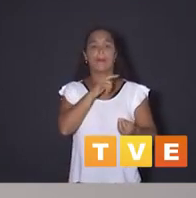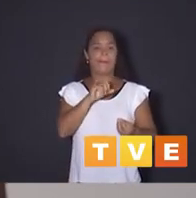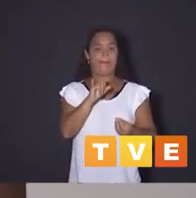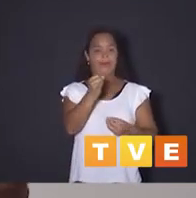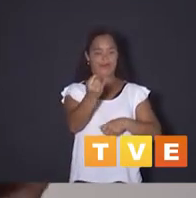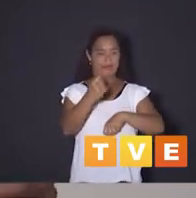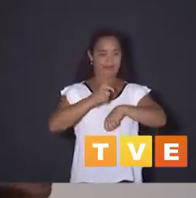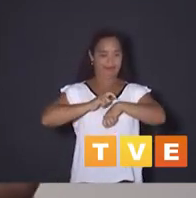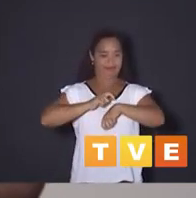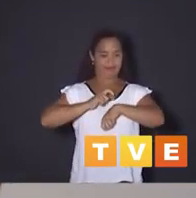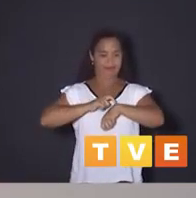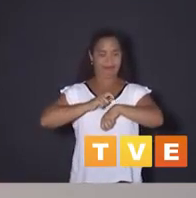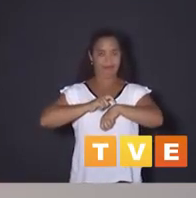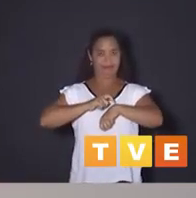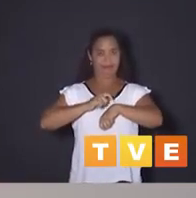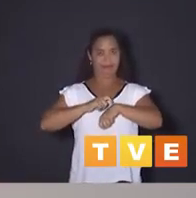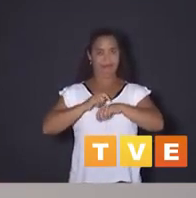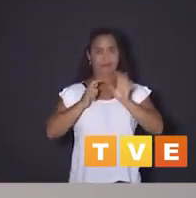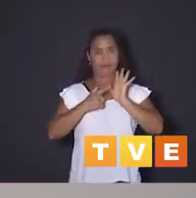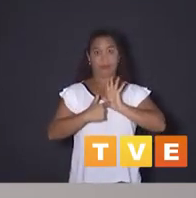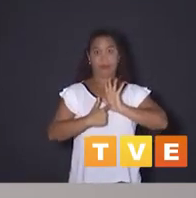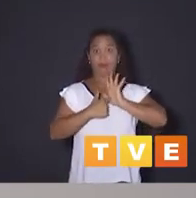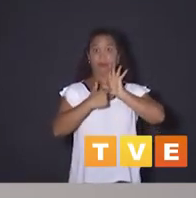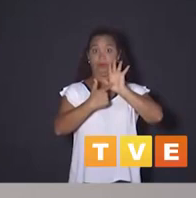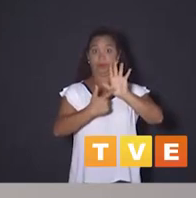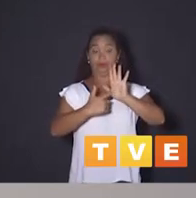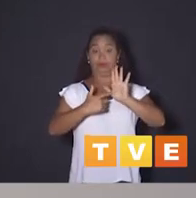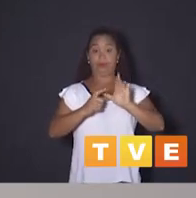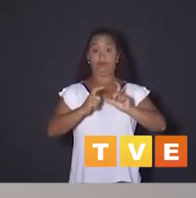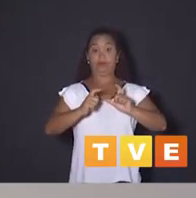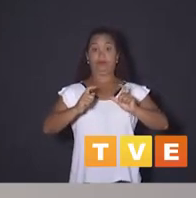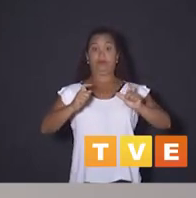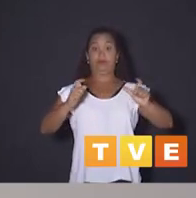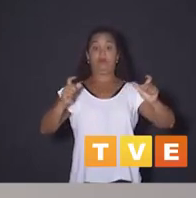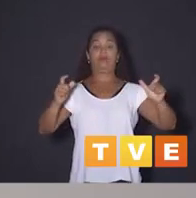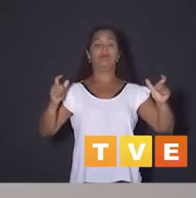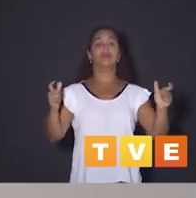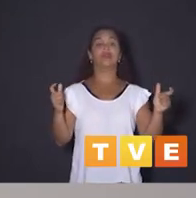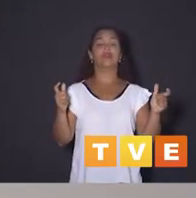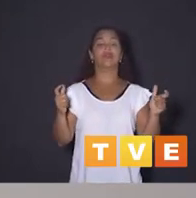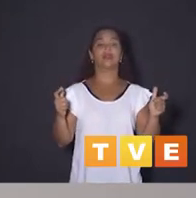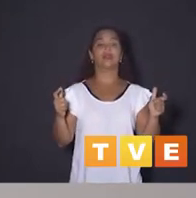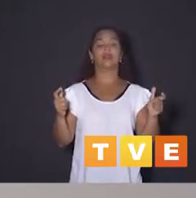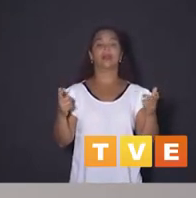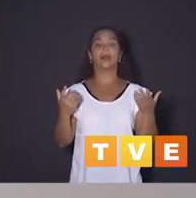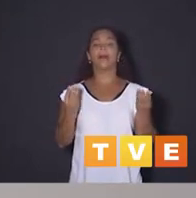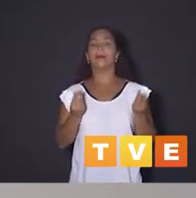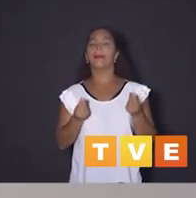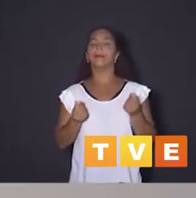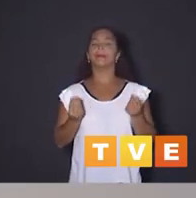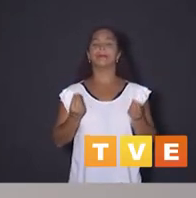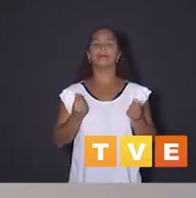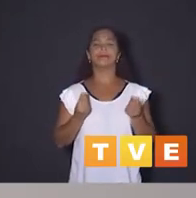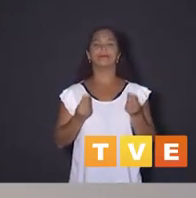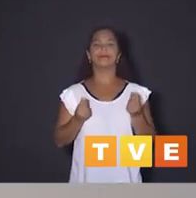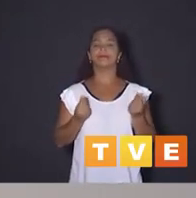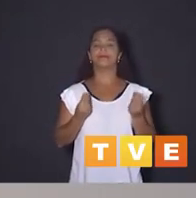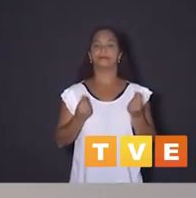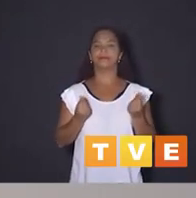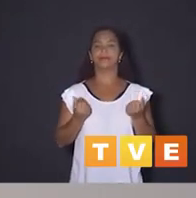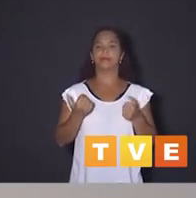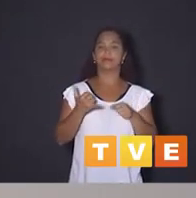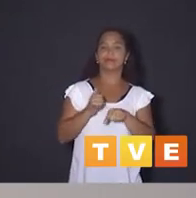oportunidades de visibilidade crescente mas também muito muito